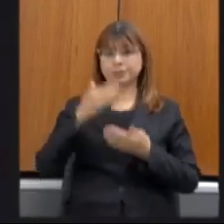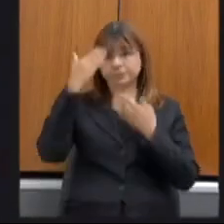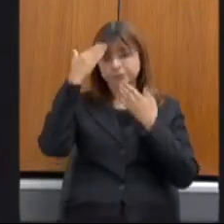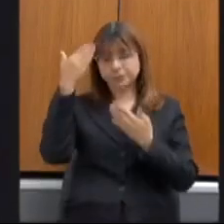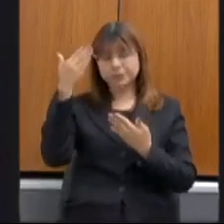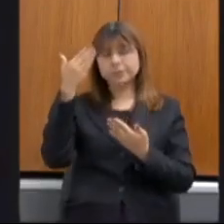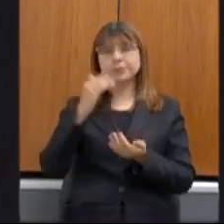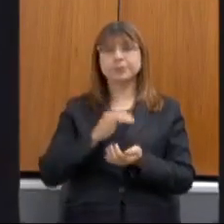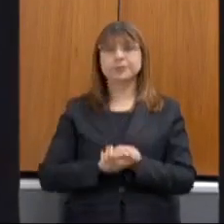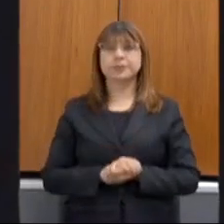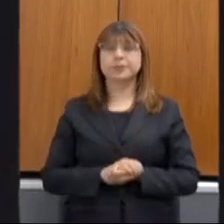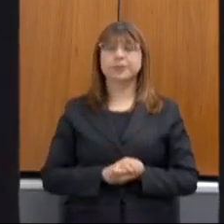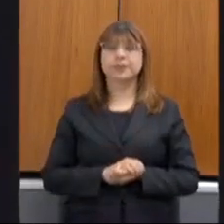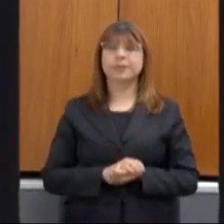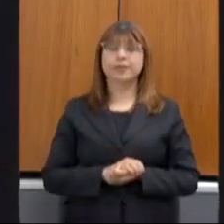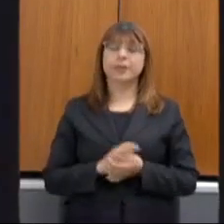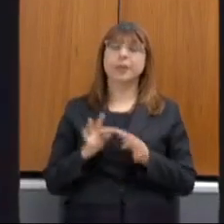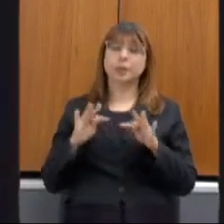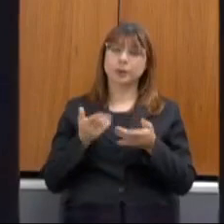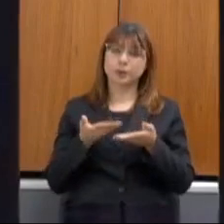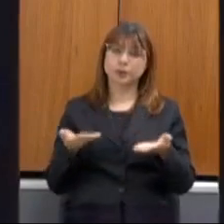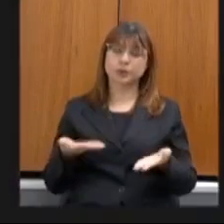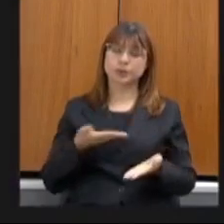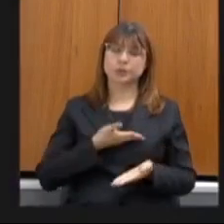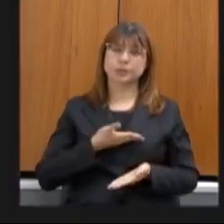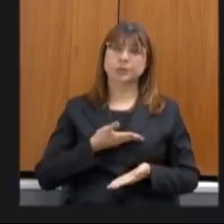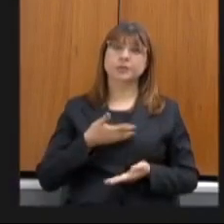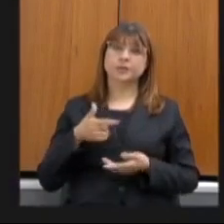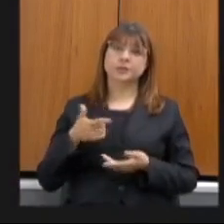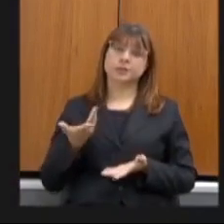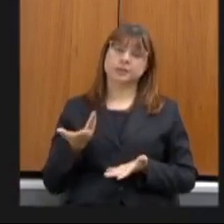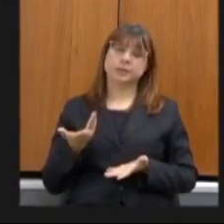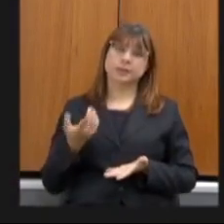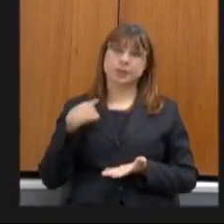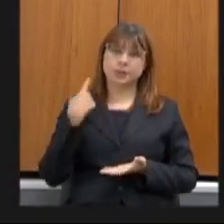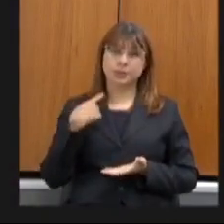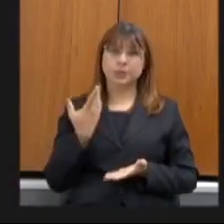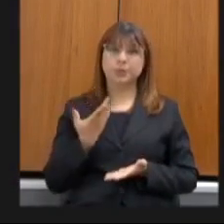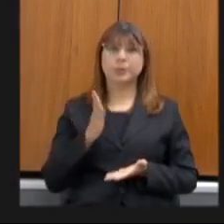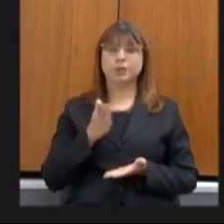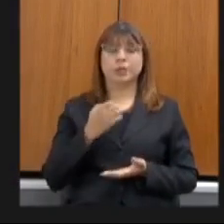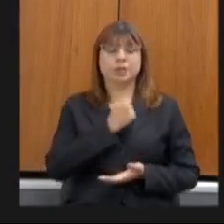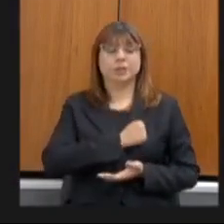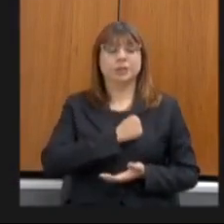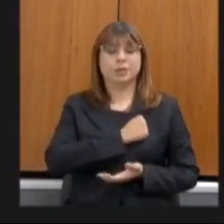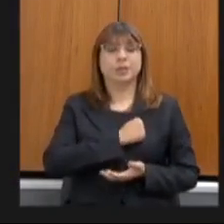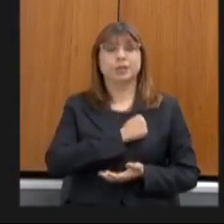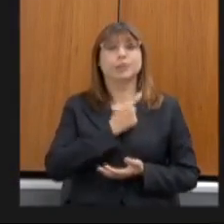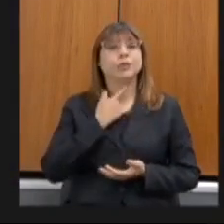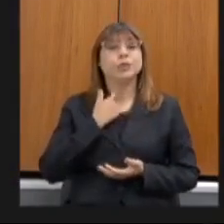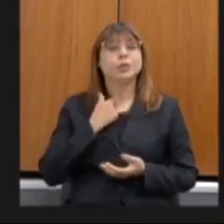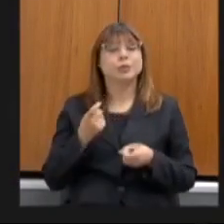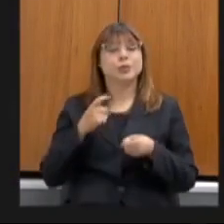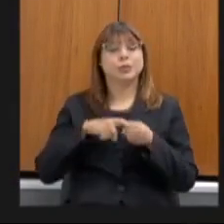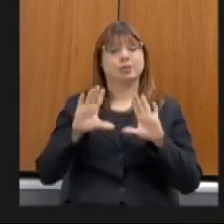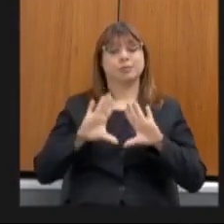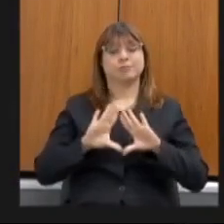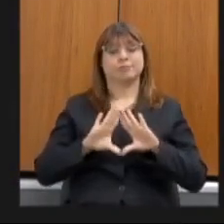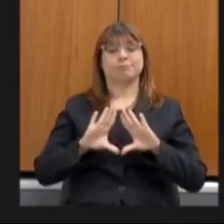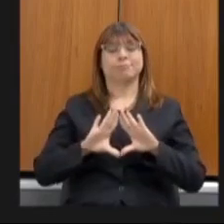agradecer agradecer a todos os colegas também tá com saudade vontade de voltar para